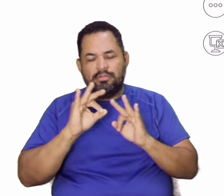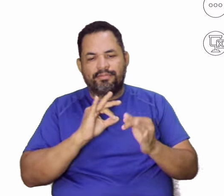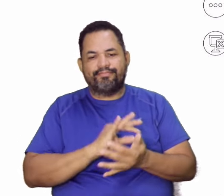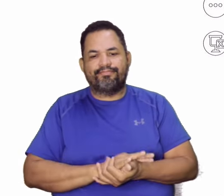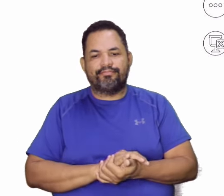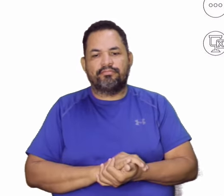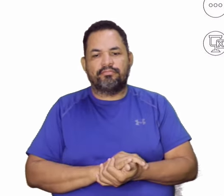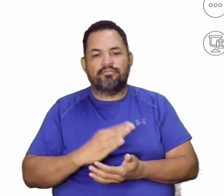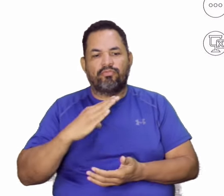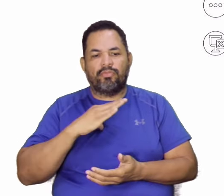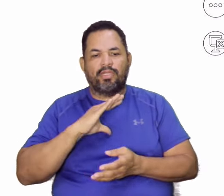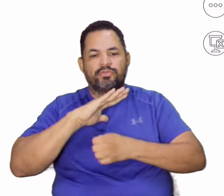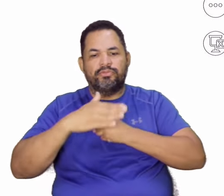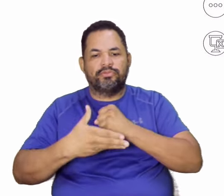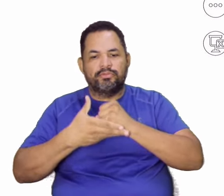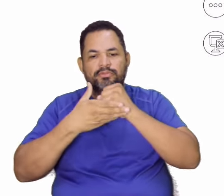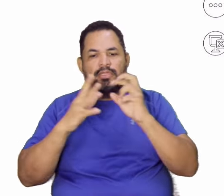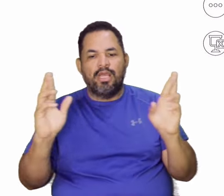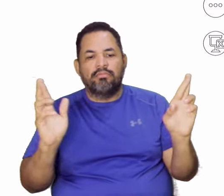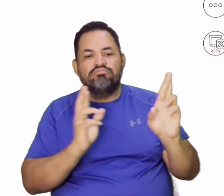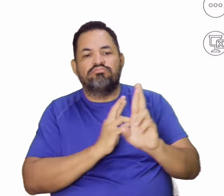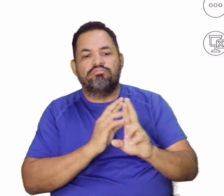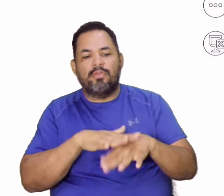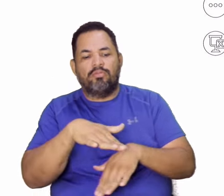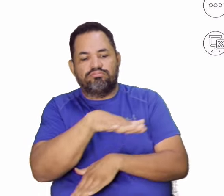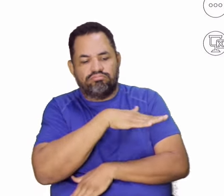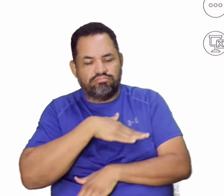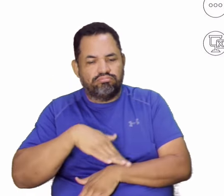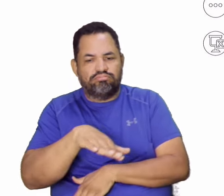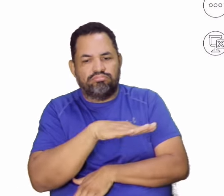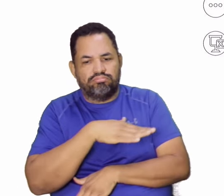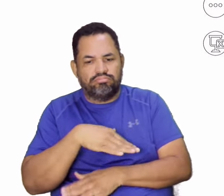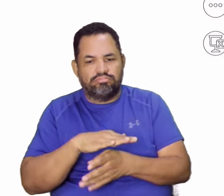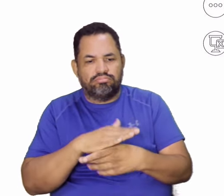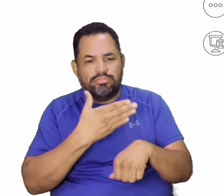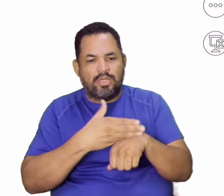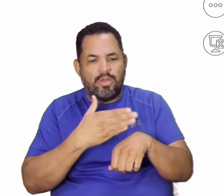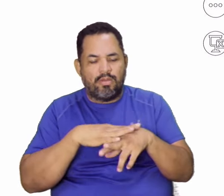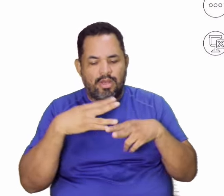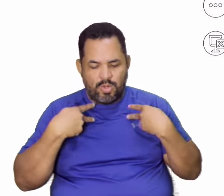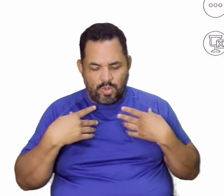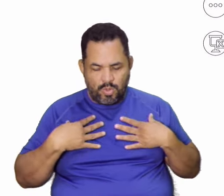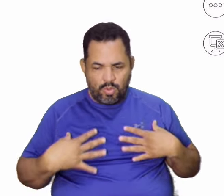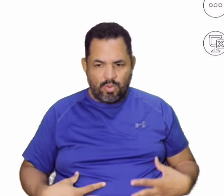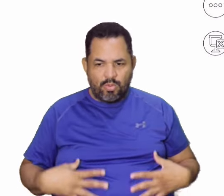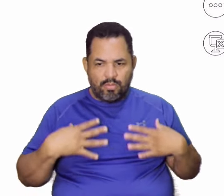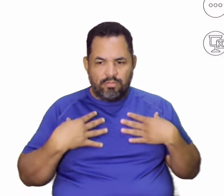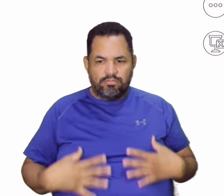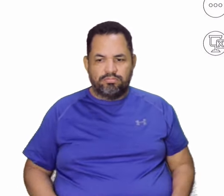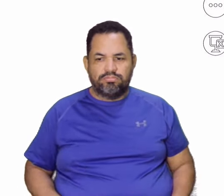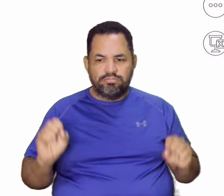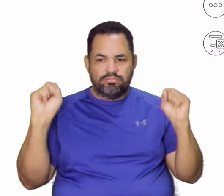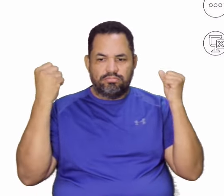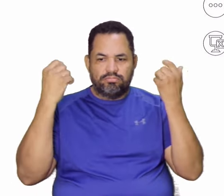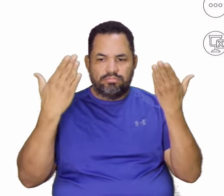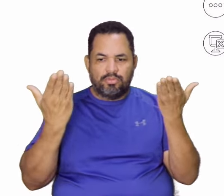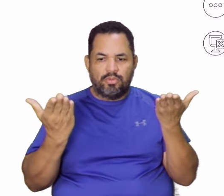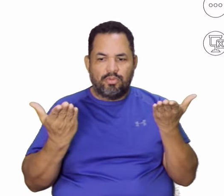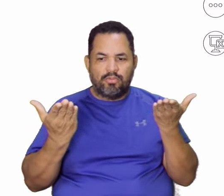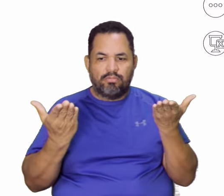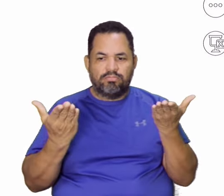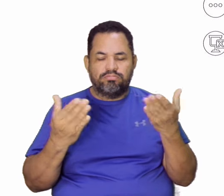característica de uma cidade sustentável em relação aos espaços para práticas corporais vamos analisar